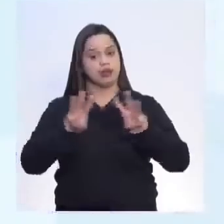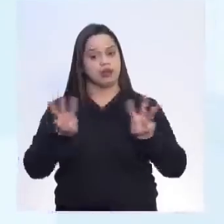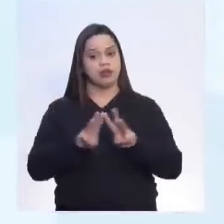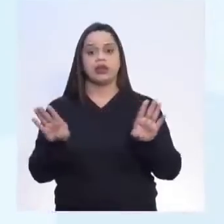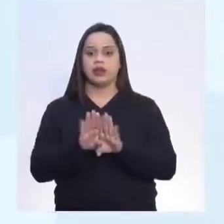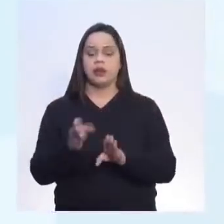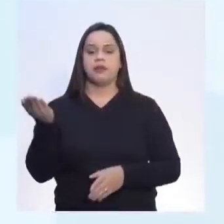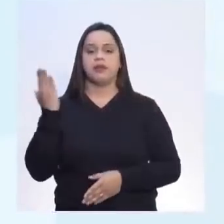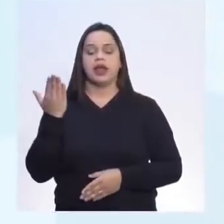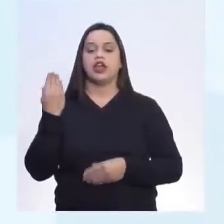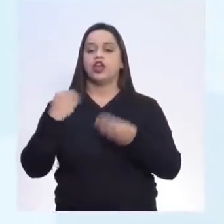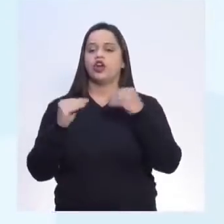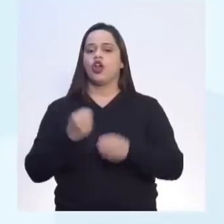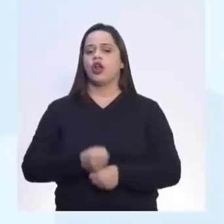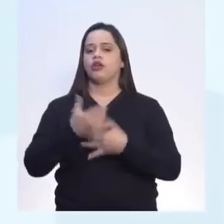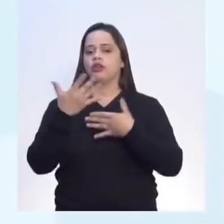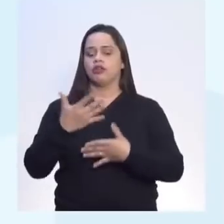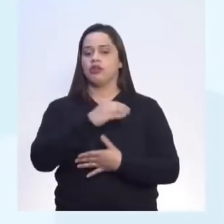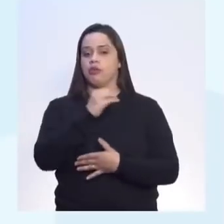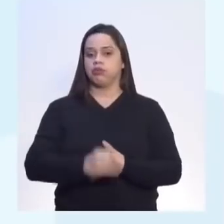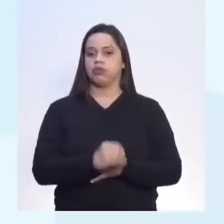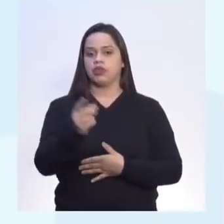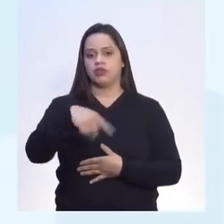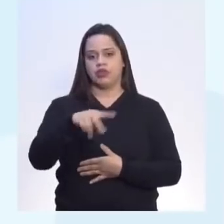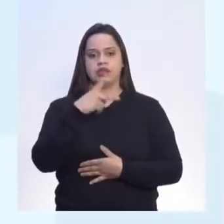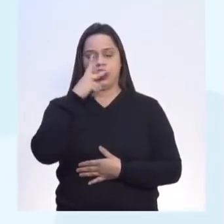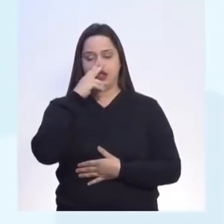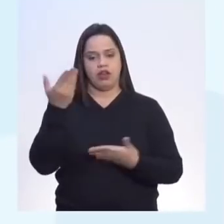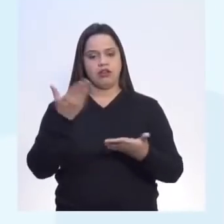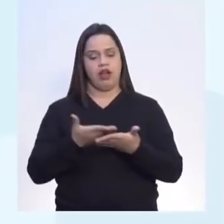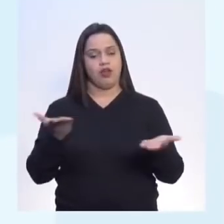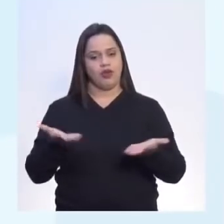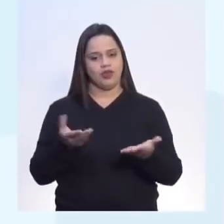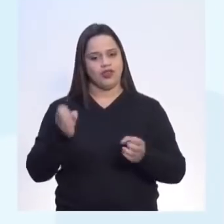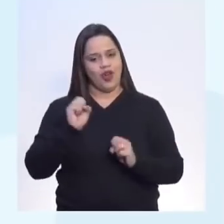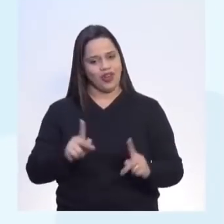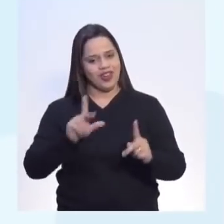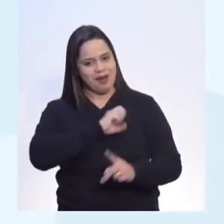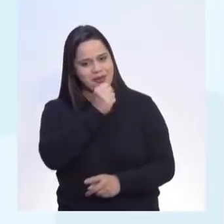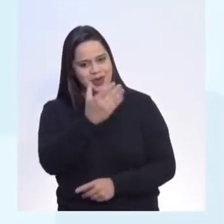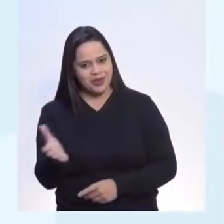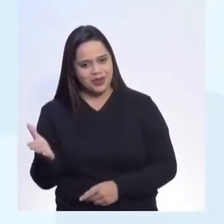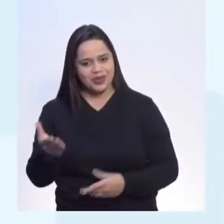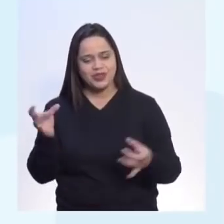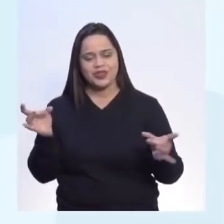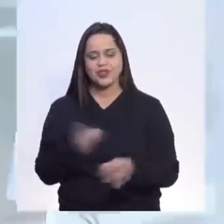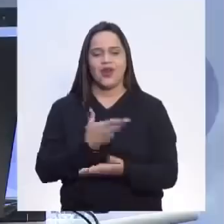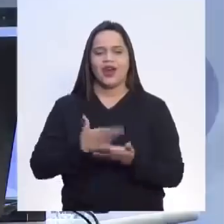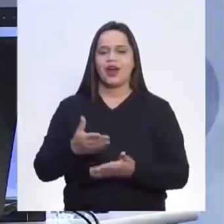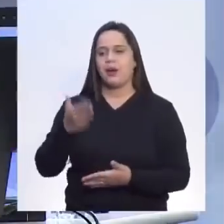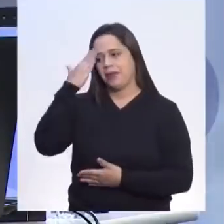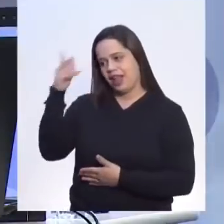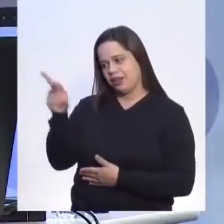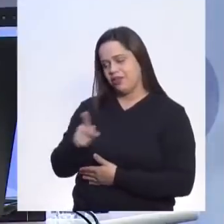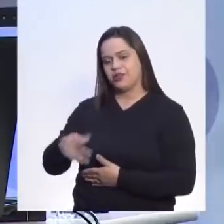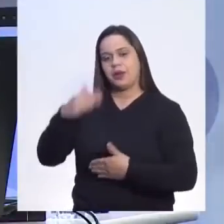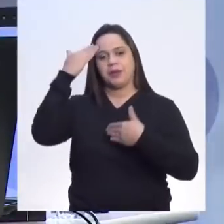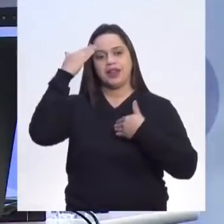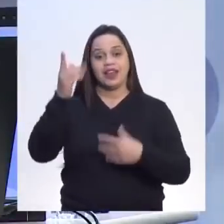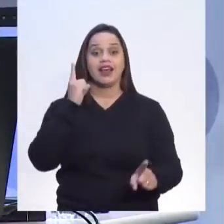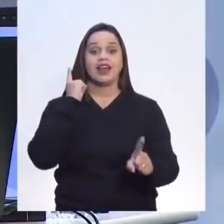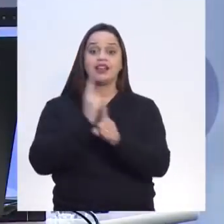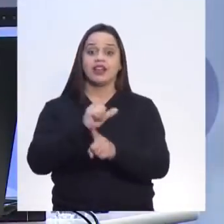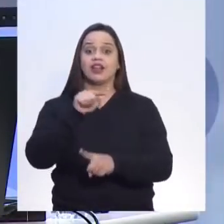e coloca no chat aí o que vocês acharam, tá bom, meus amores? Por hoje foi só. Andréia, muito obrigada. Obrigada eu, Dani. E